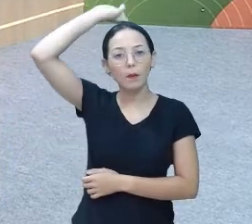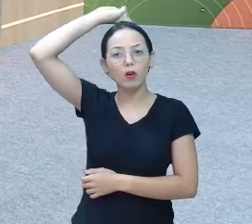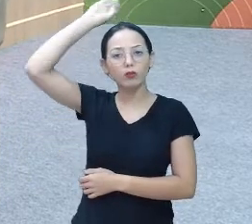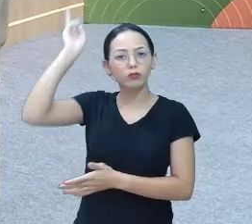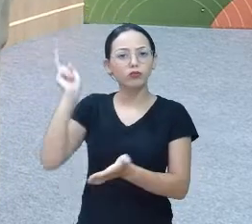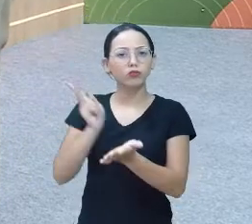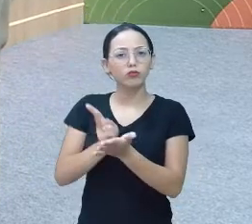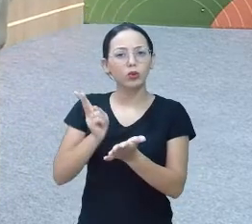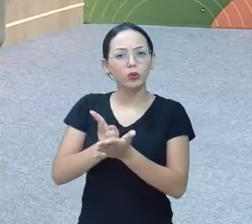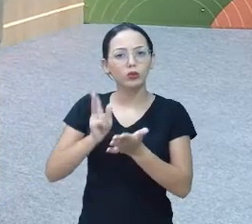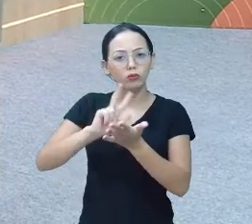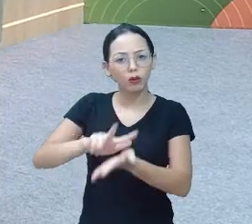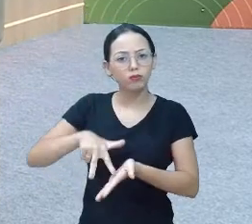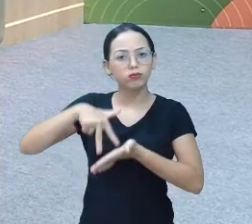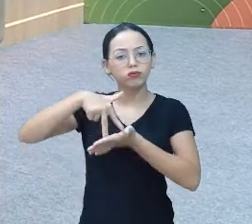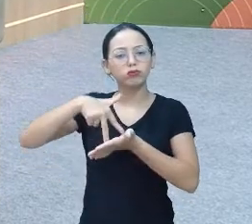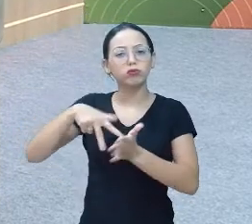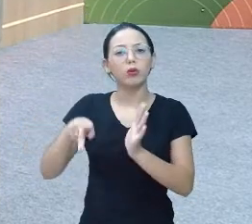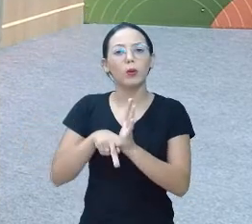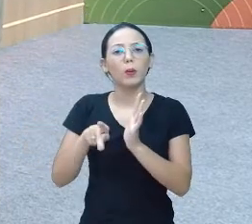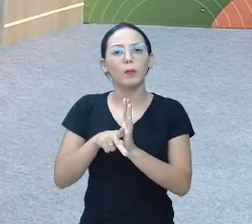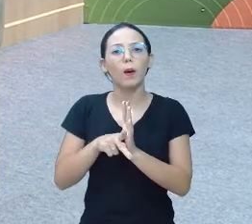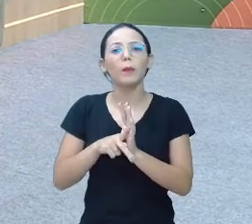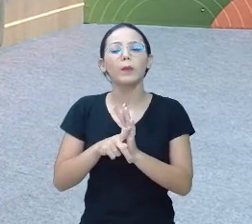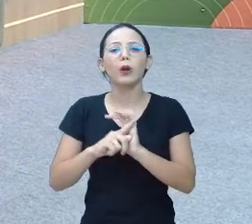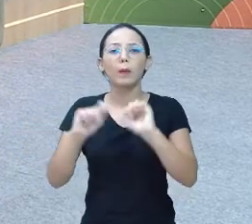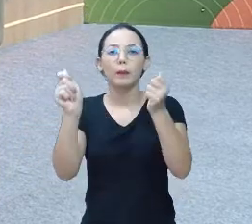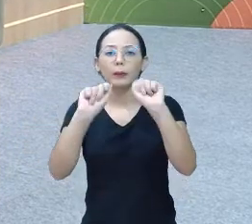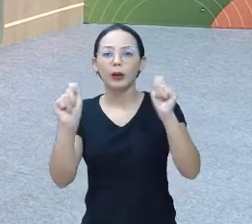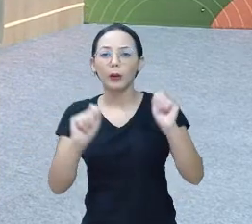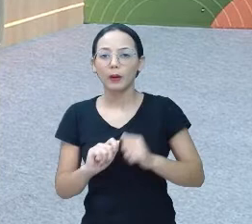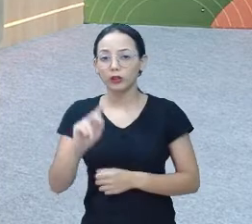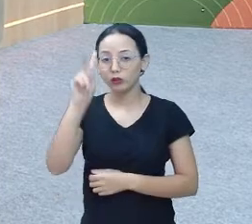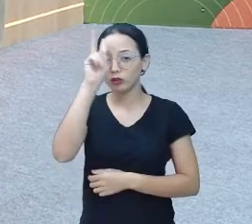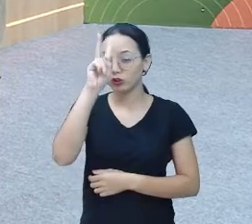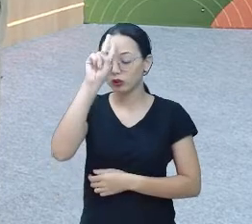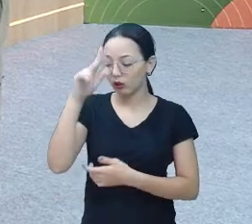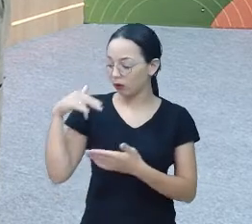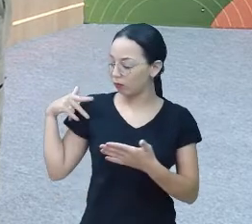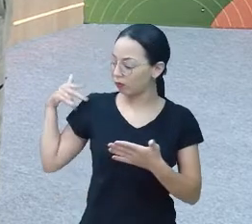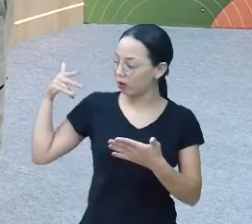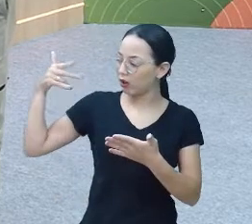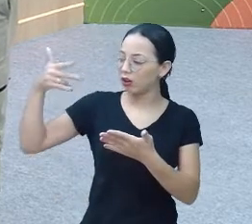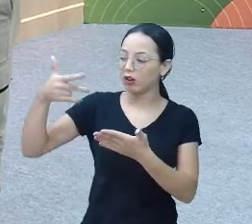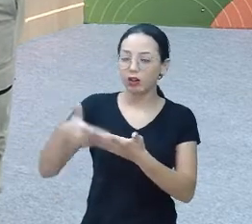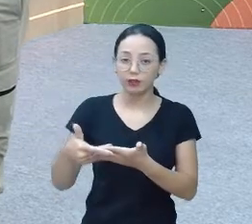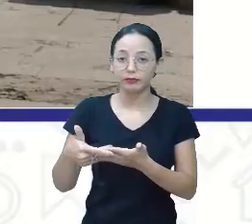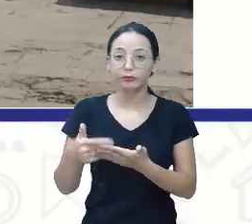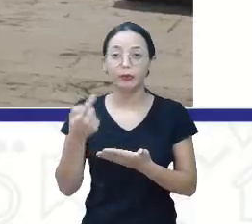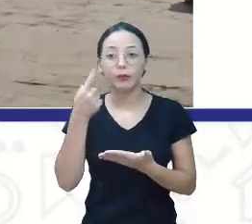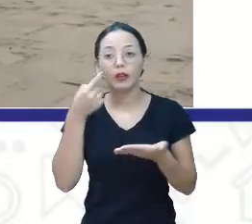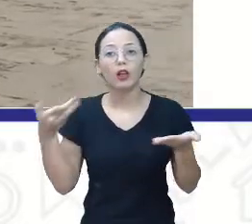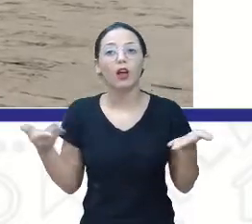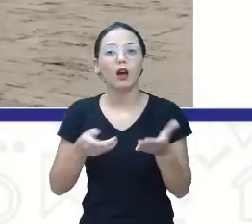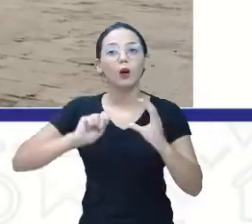erguidas e preservadas como monumentos históricos até hoje. E aqui a gente tem um